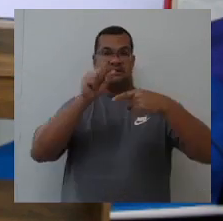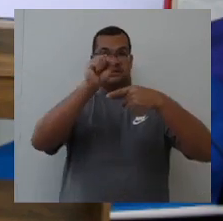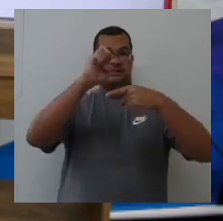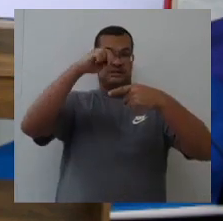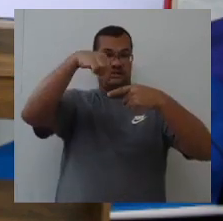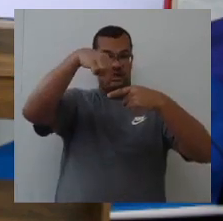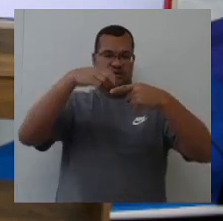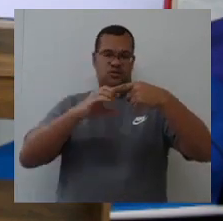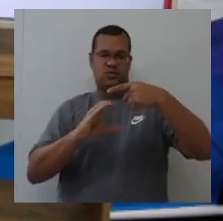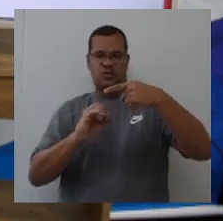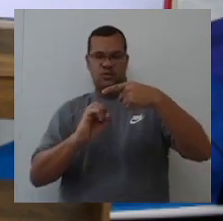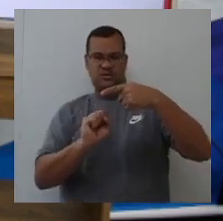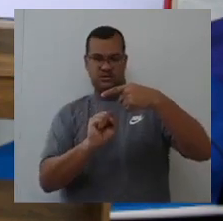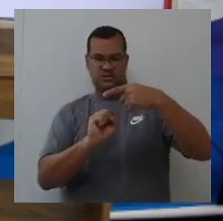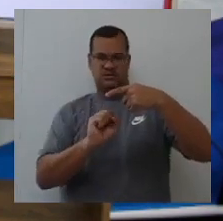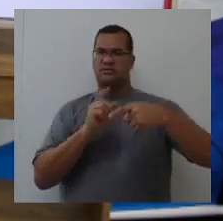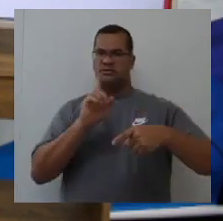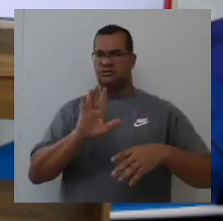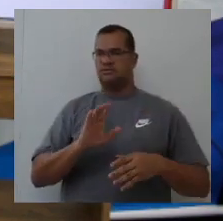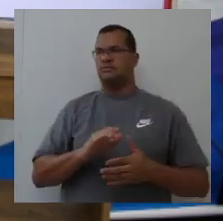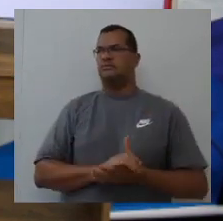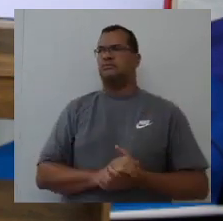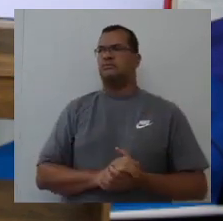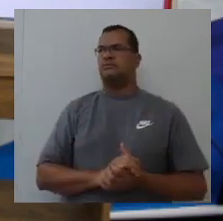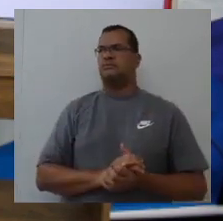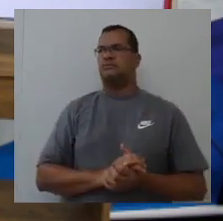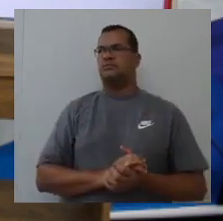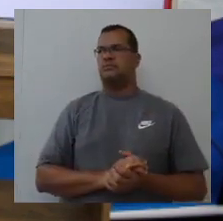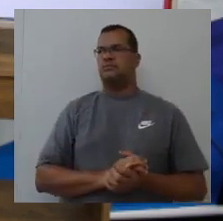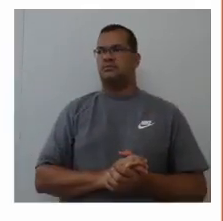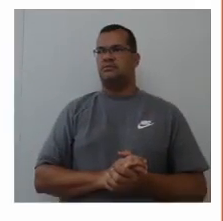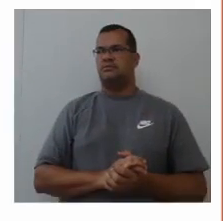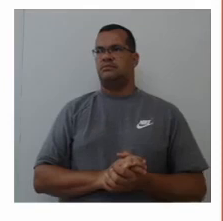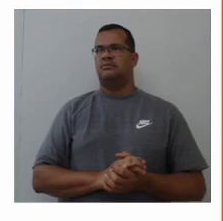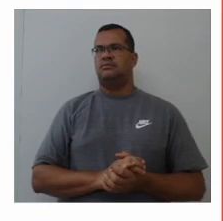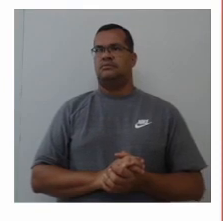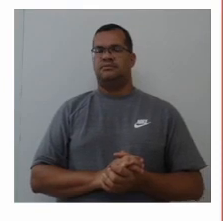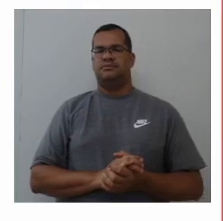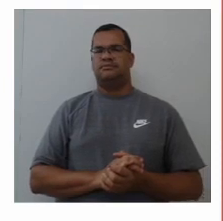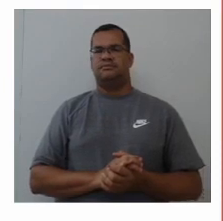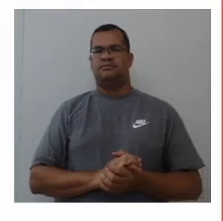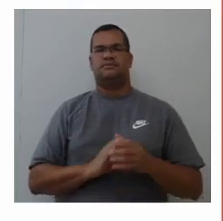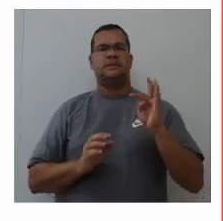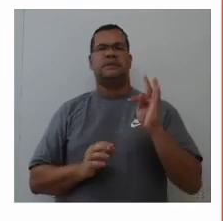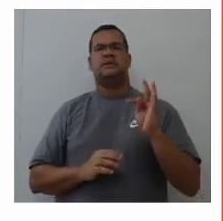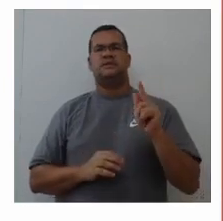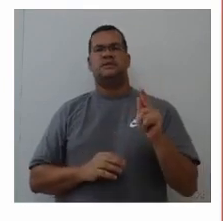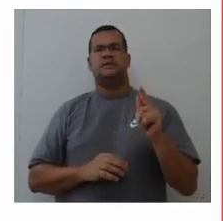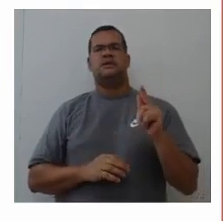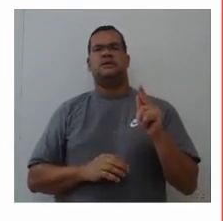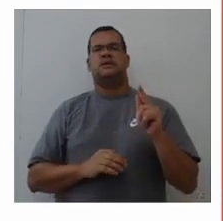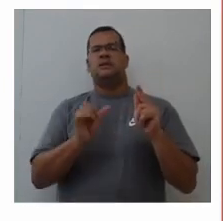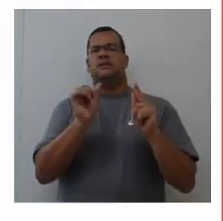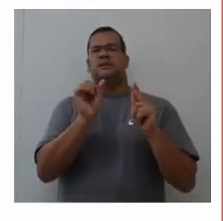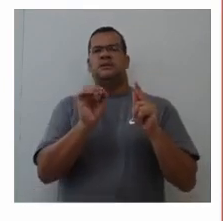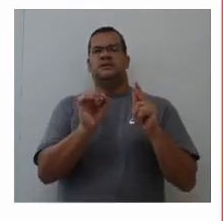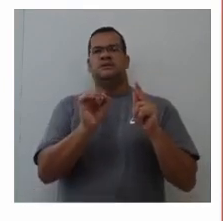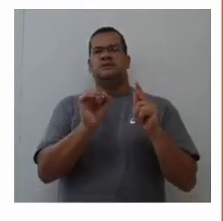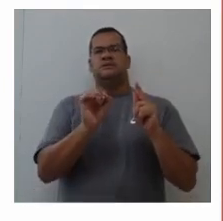dividindo o seno pelo cosseno, eu vou obter o seguinte, ó. A tangente de 60 graus,